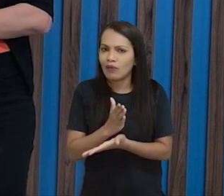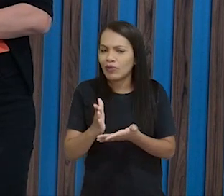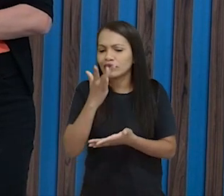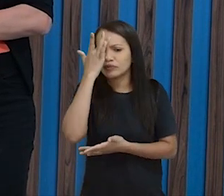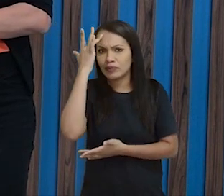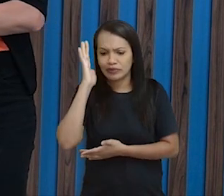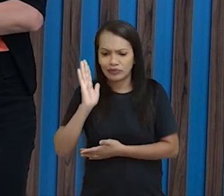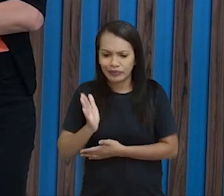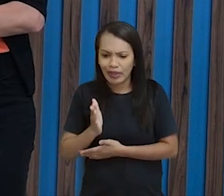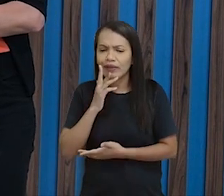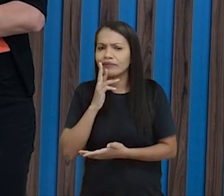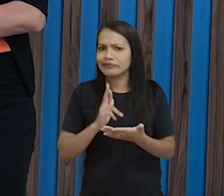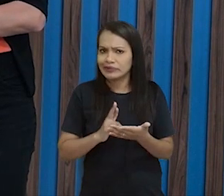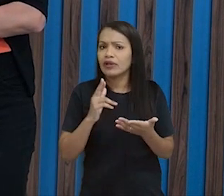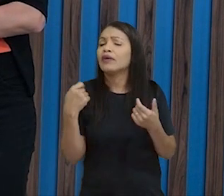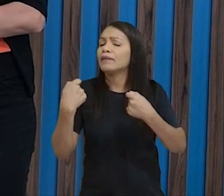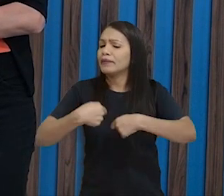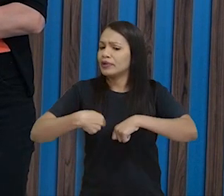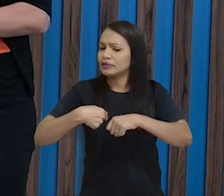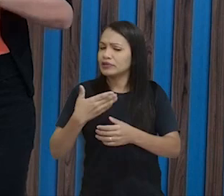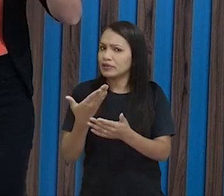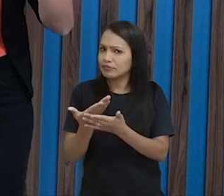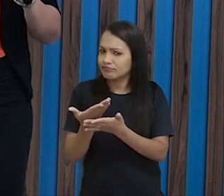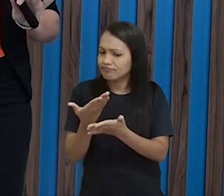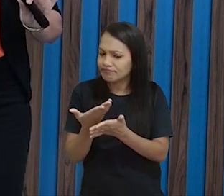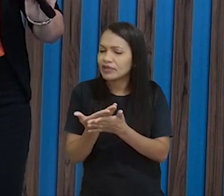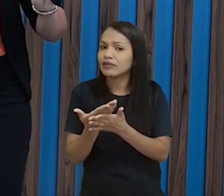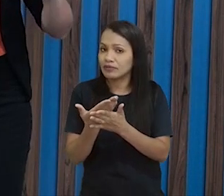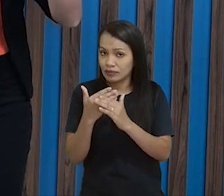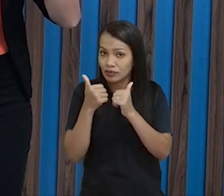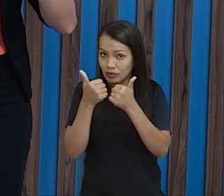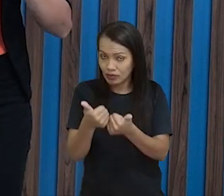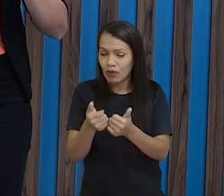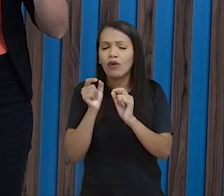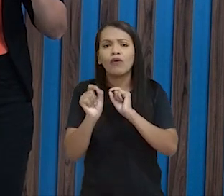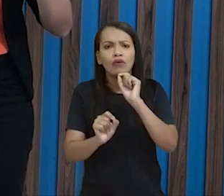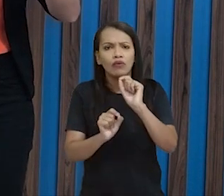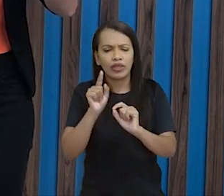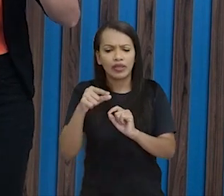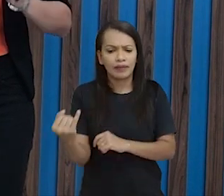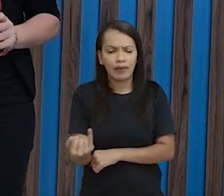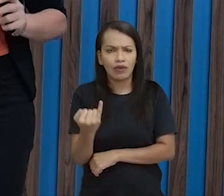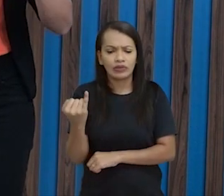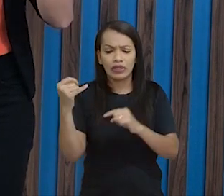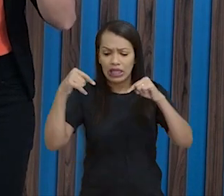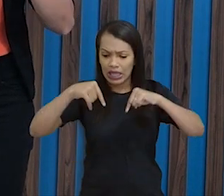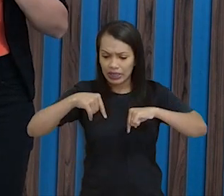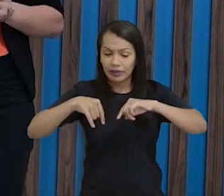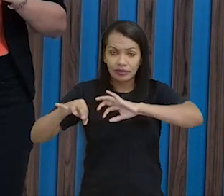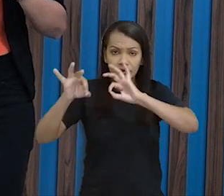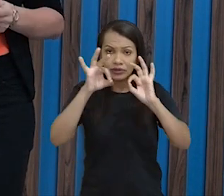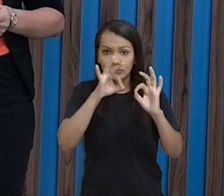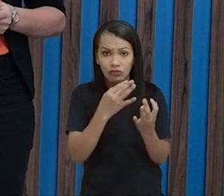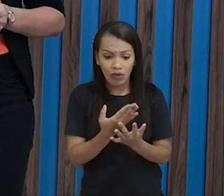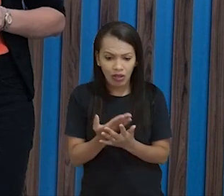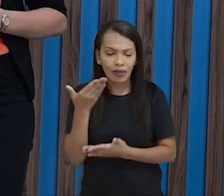sei disso, hein? Por que não estudaram direitinho para passar por média? Mas tudo bem, o que conta é estar aqui assistindo às